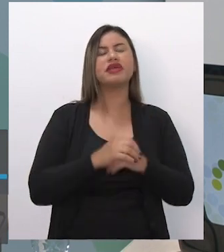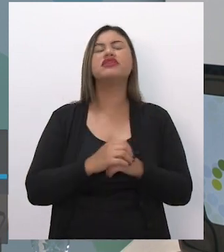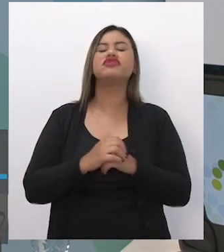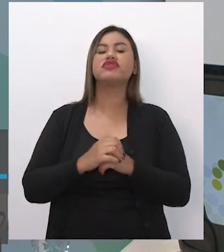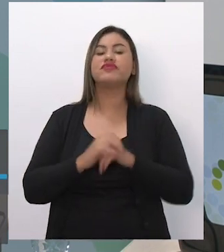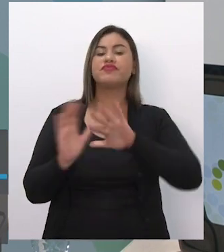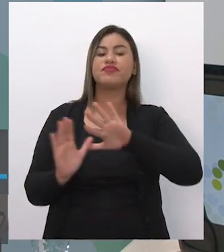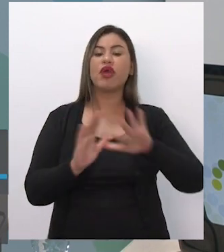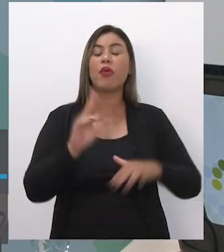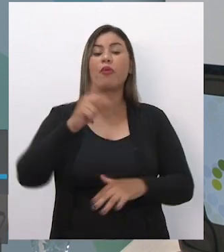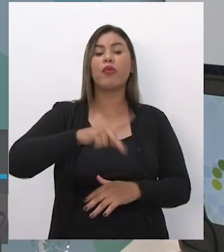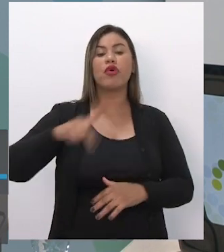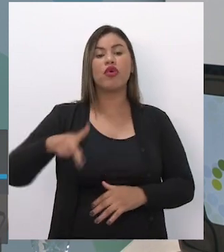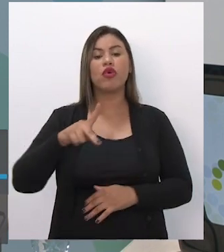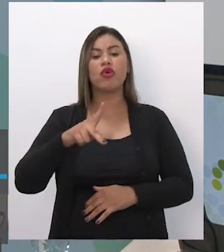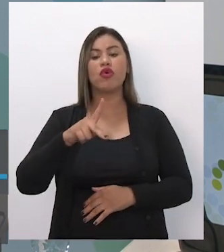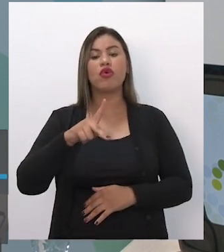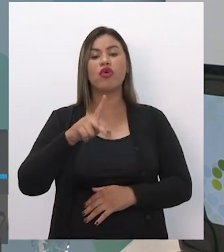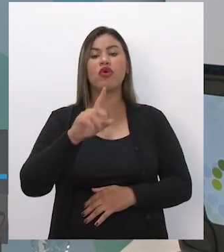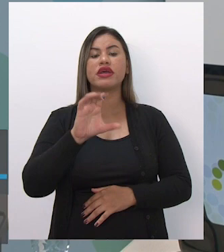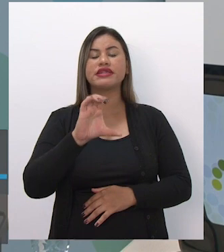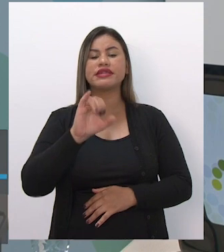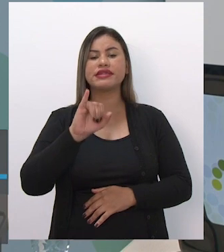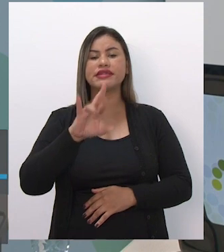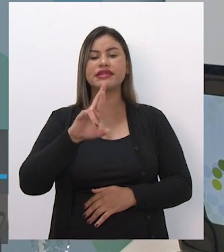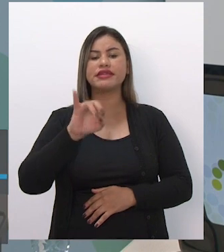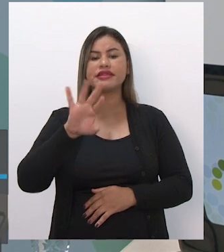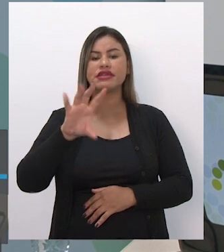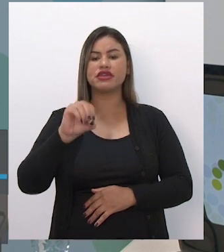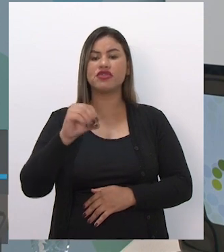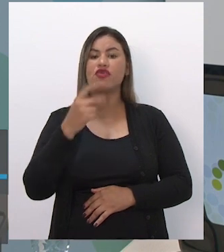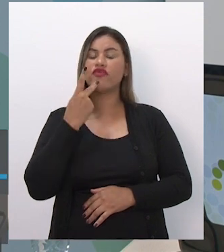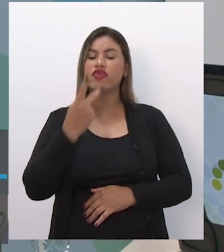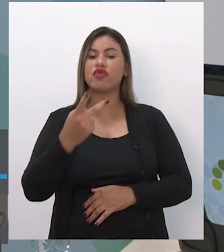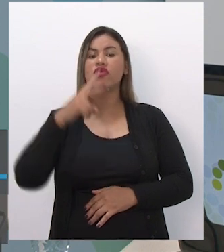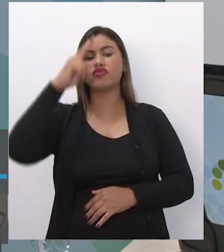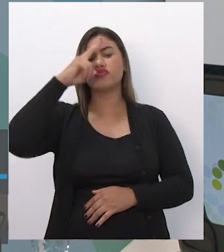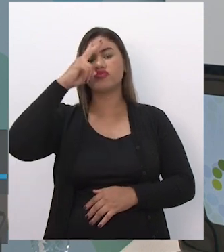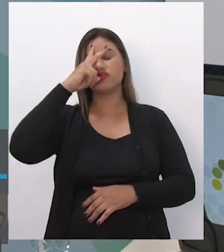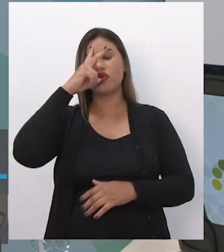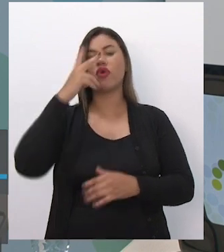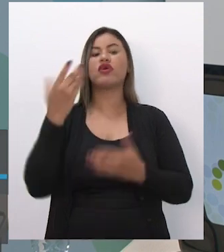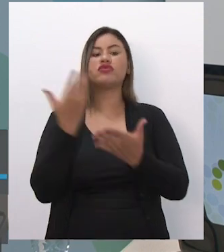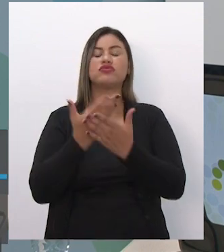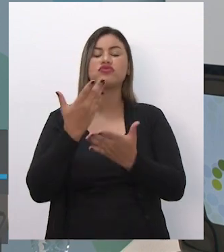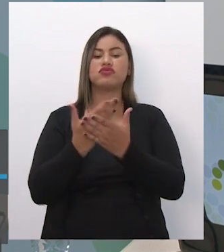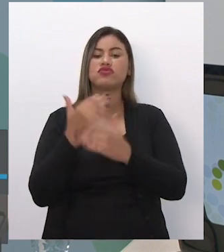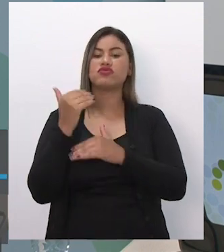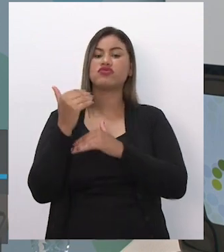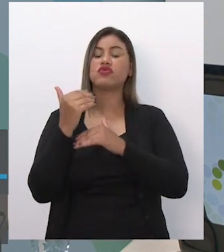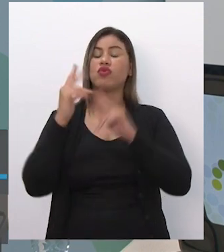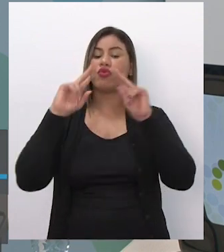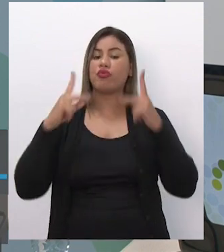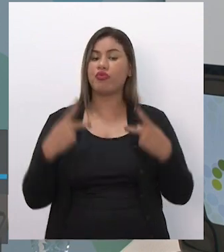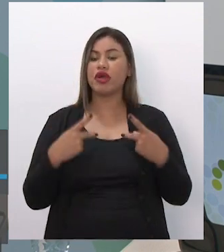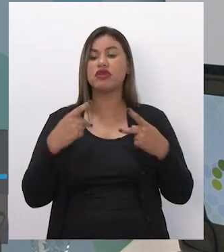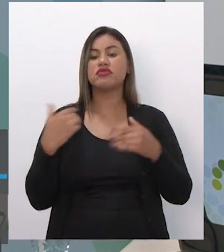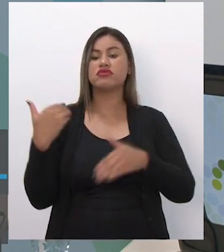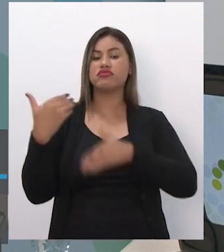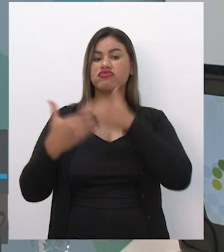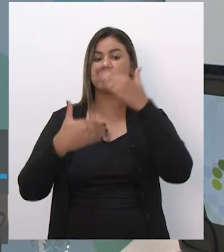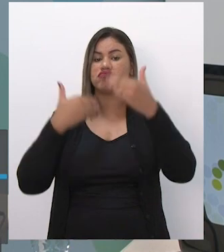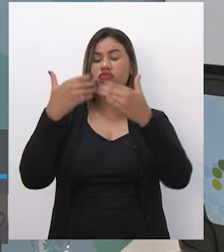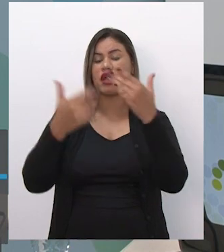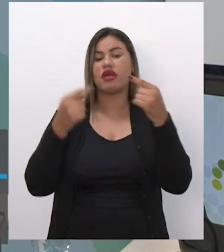professor Cirilo, história estuda o ser humano e o seu desenvolvimento em relação ao tempo e